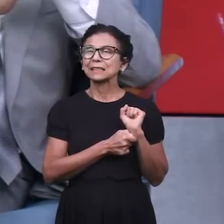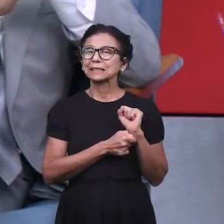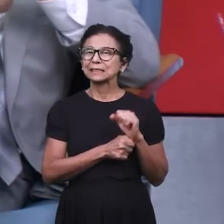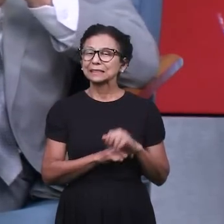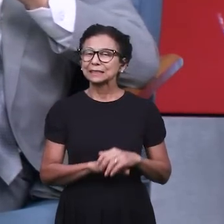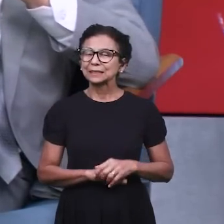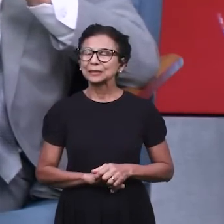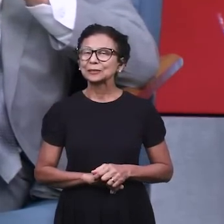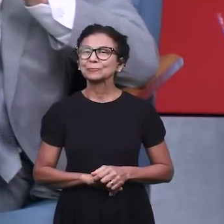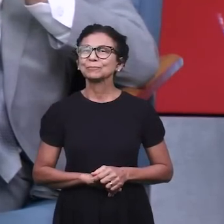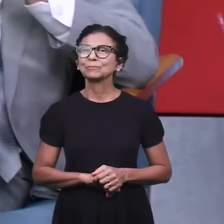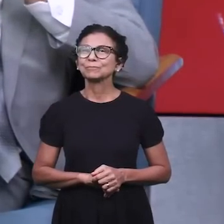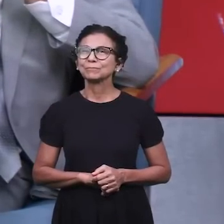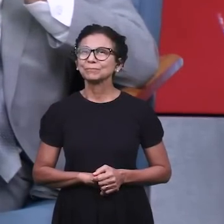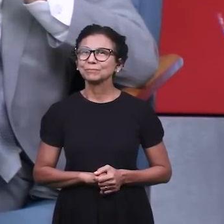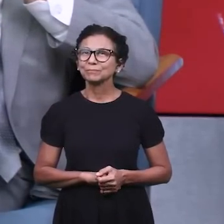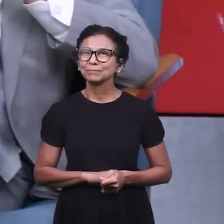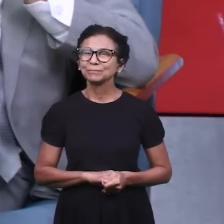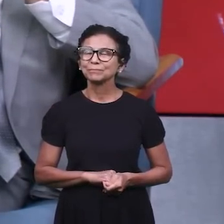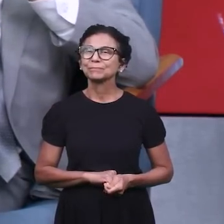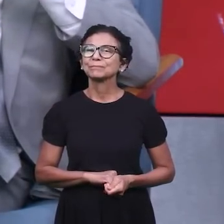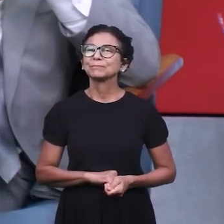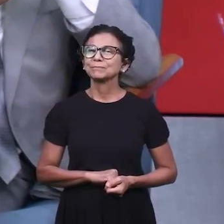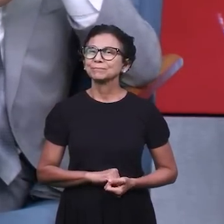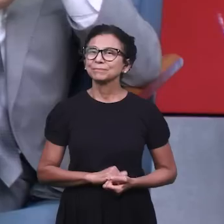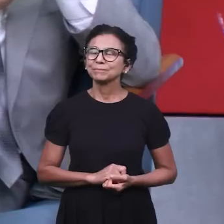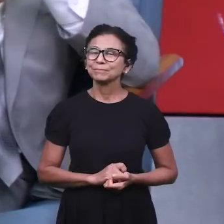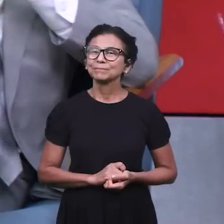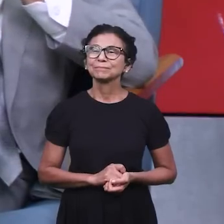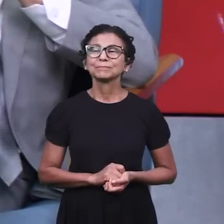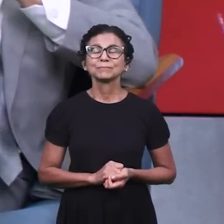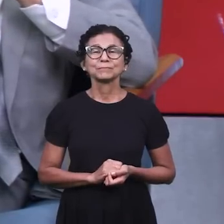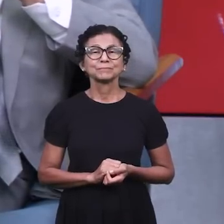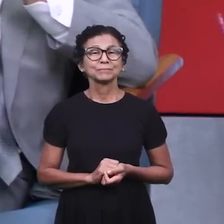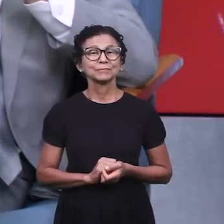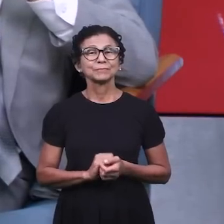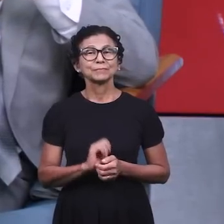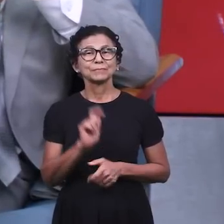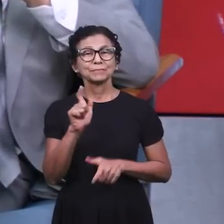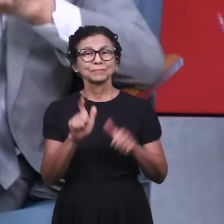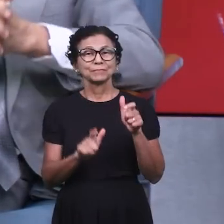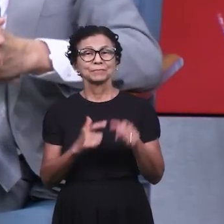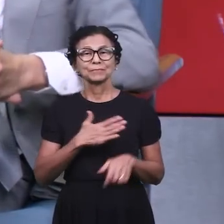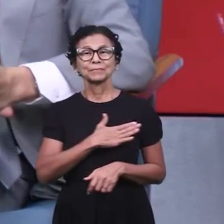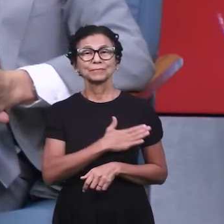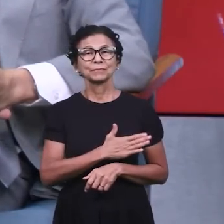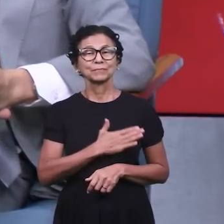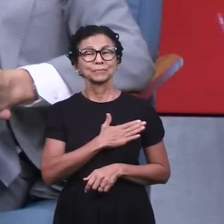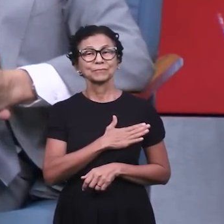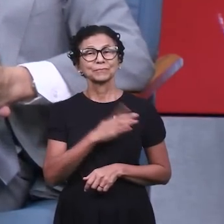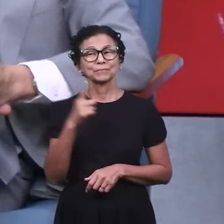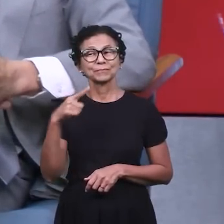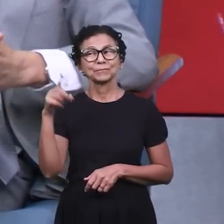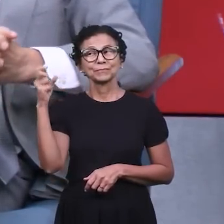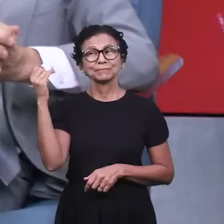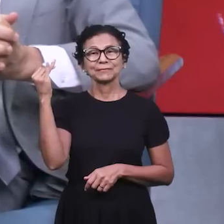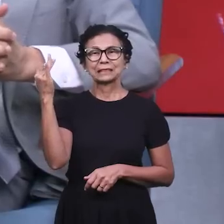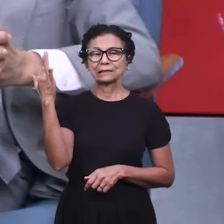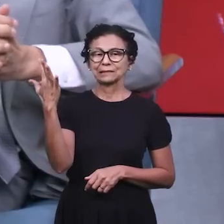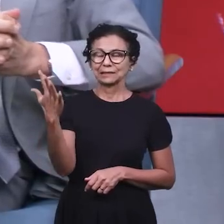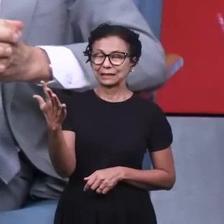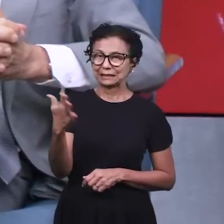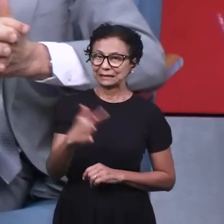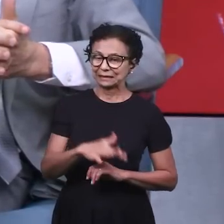Aqueles irmãos que frequentam a madrugada, eu sempre disse isso, os irmãos